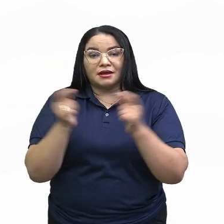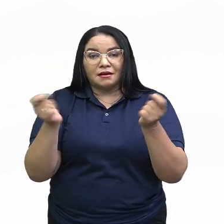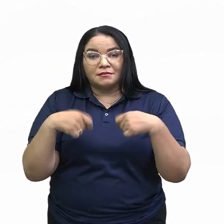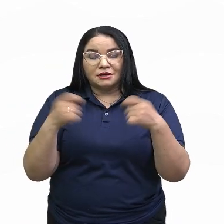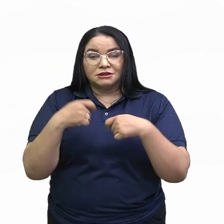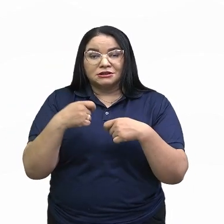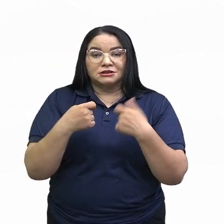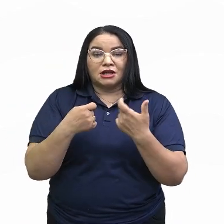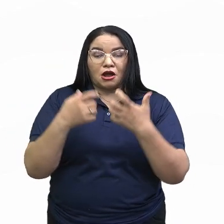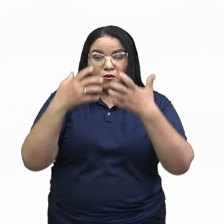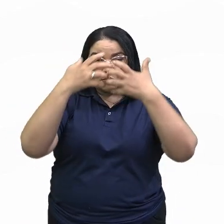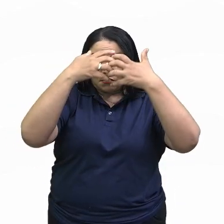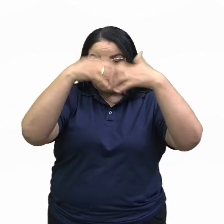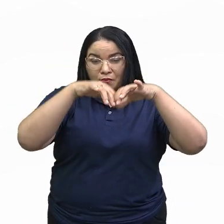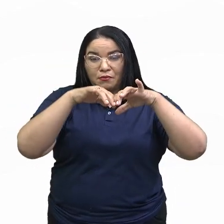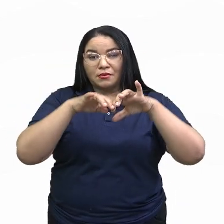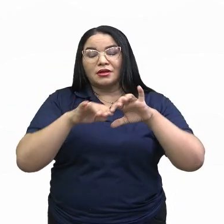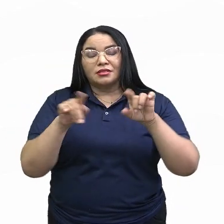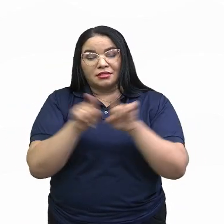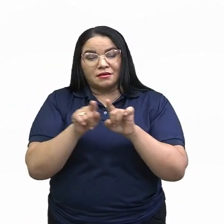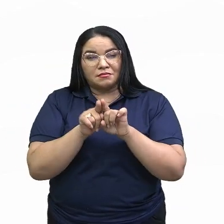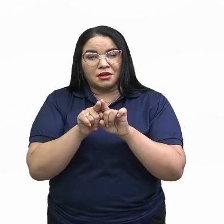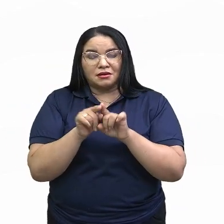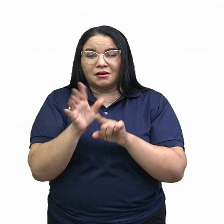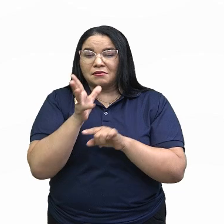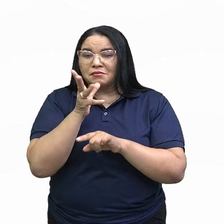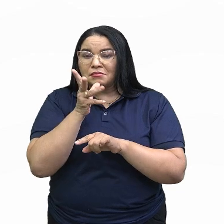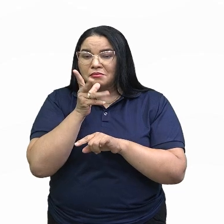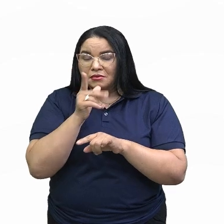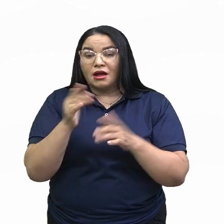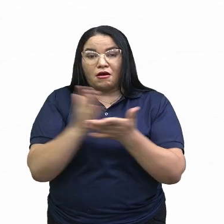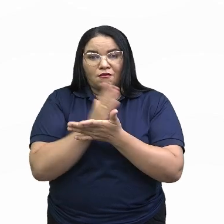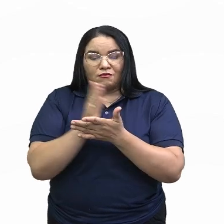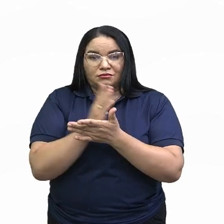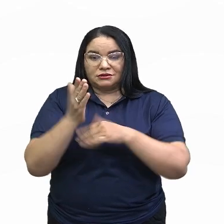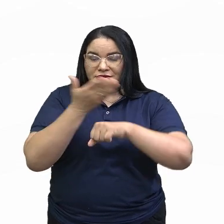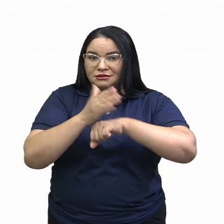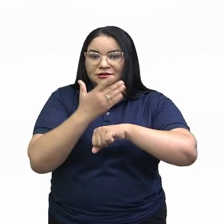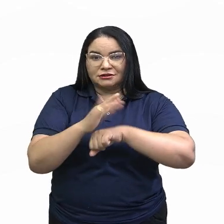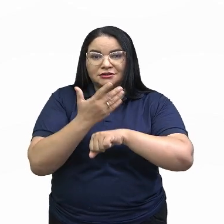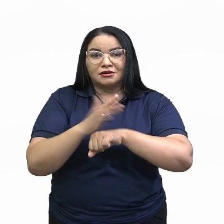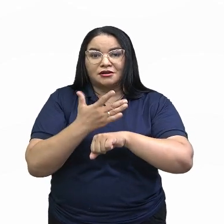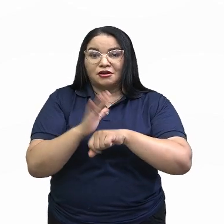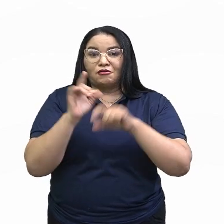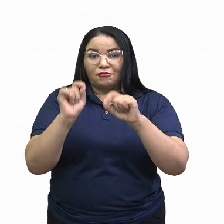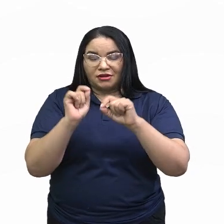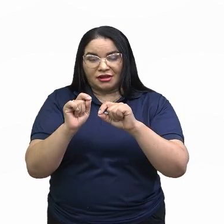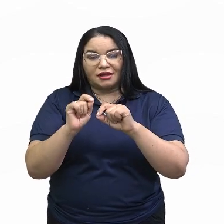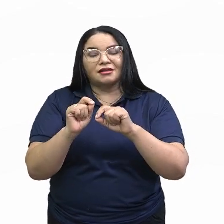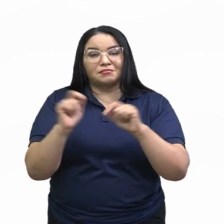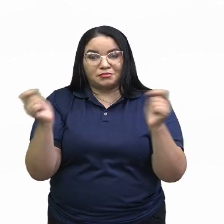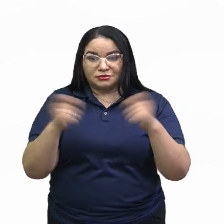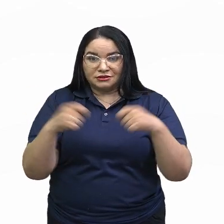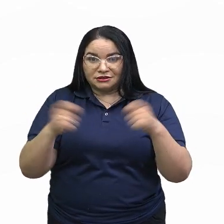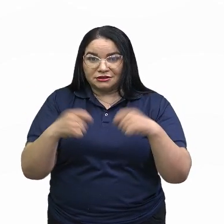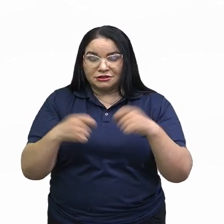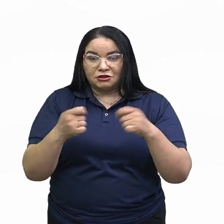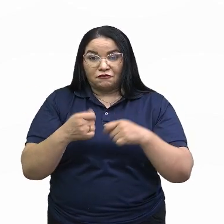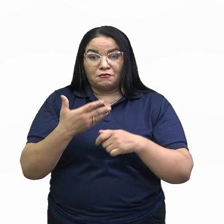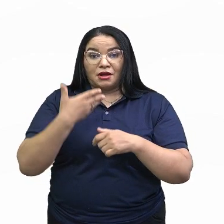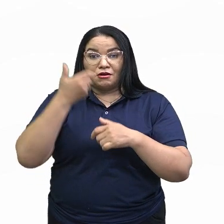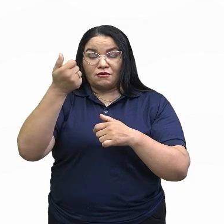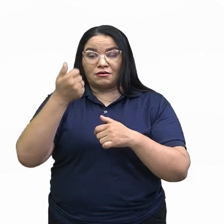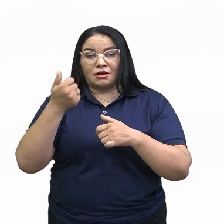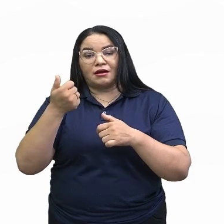ser retardado, né? Existem atividades ali que podem auxiliar nesse processo da memória ou da